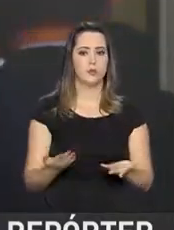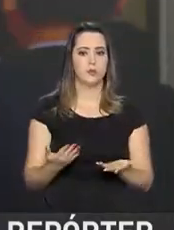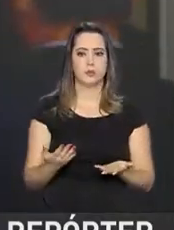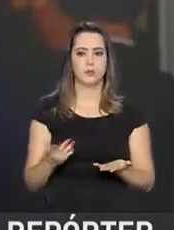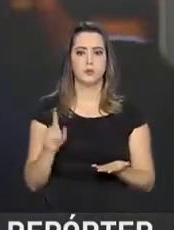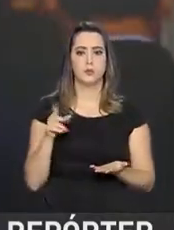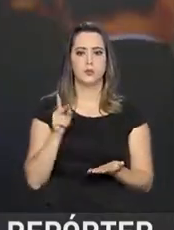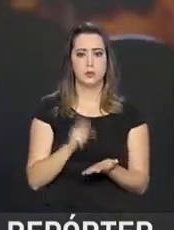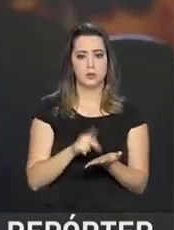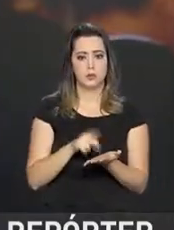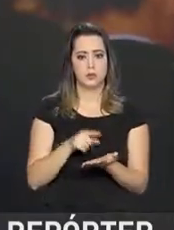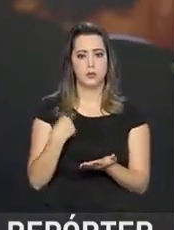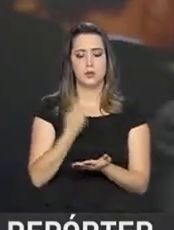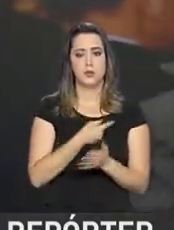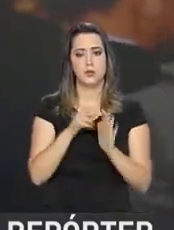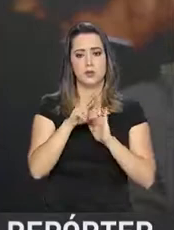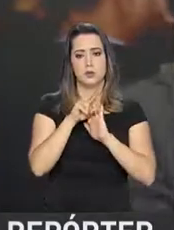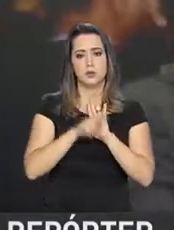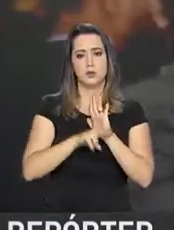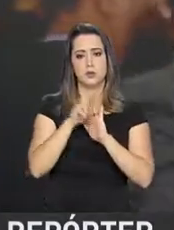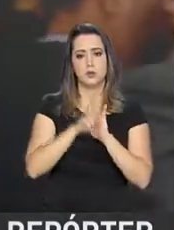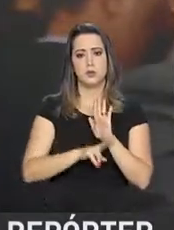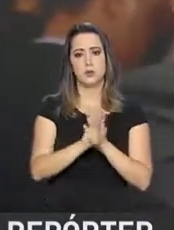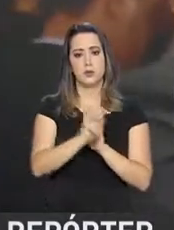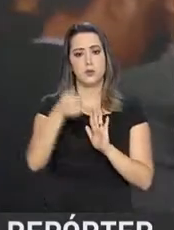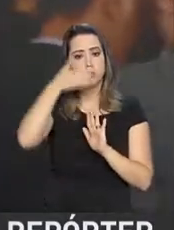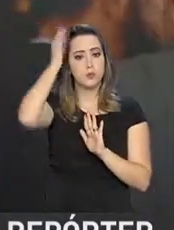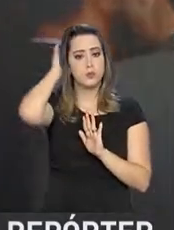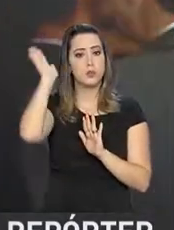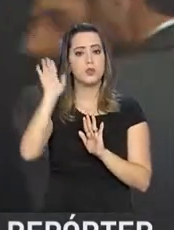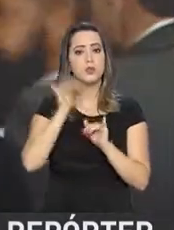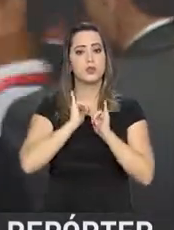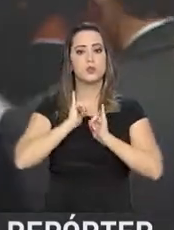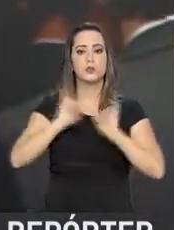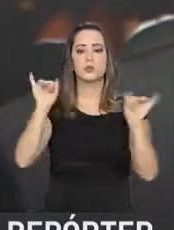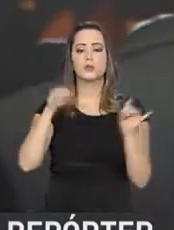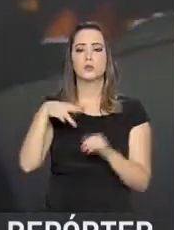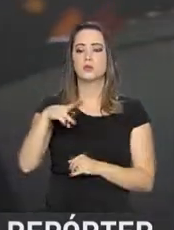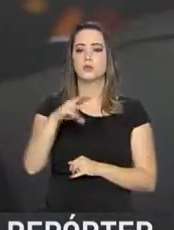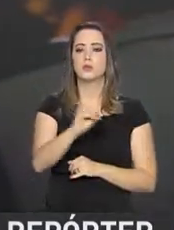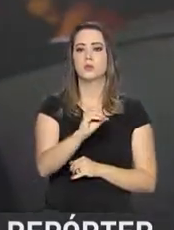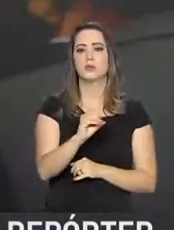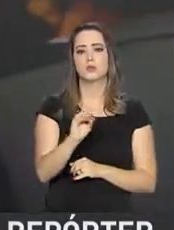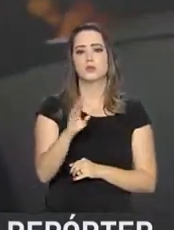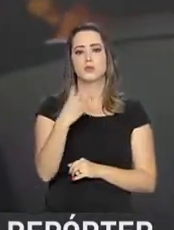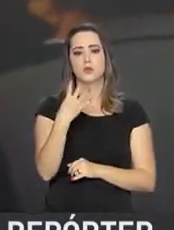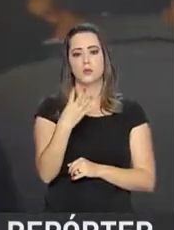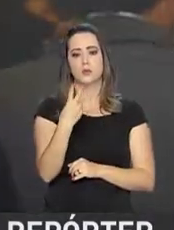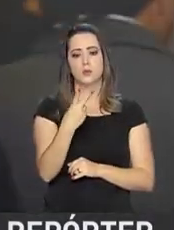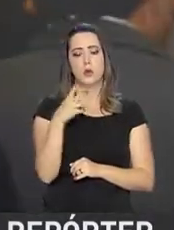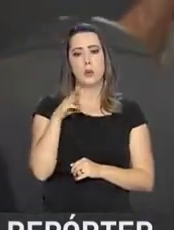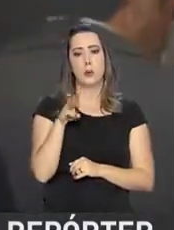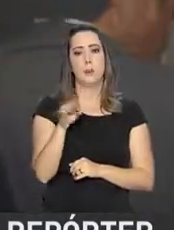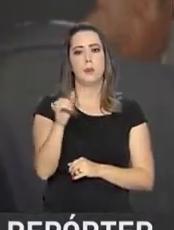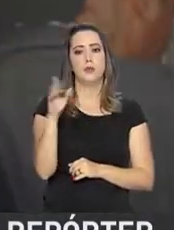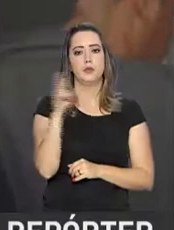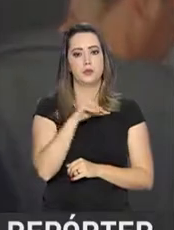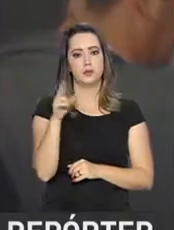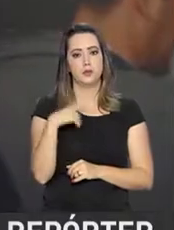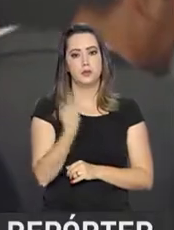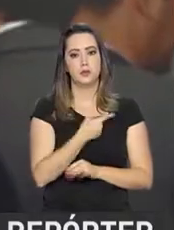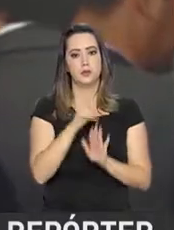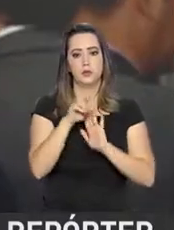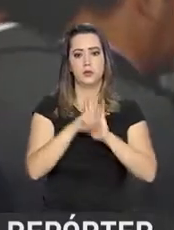Na verdade, nós estamos regulamentando. O presidente Temer já lançou essa linha em março, no valor de 42 bilhões, e hoje